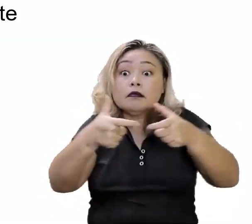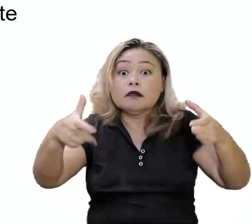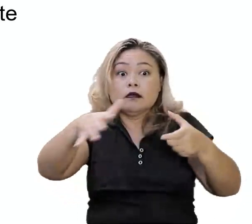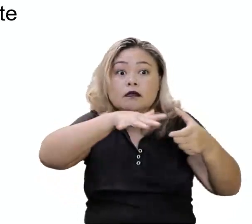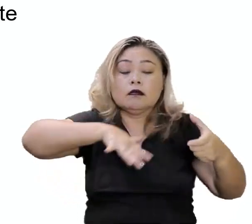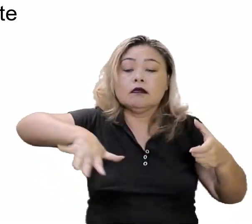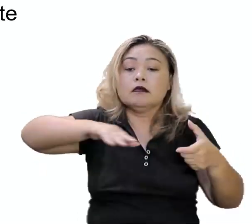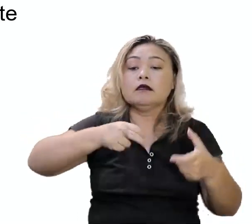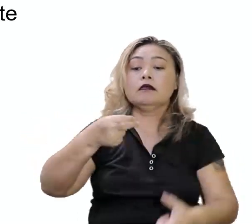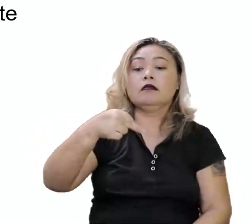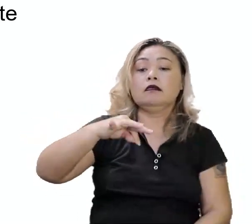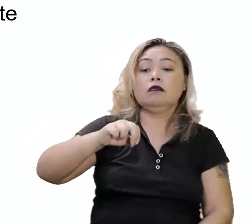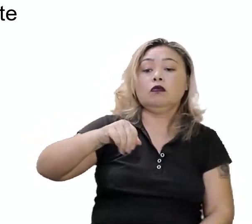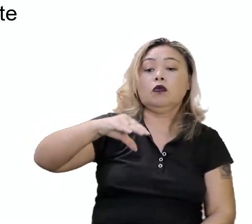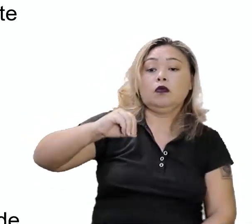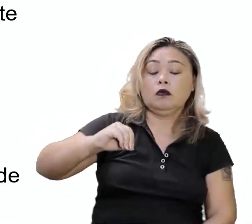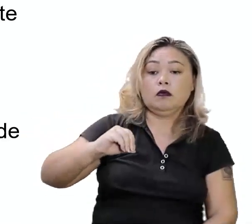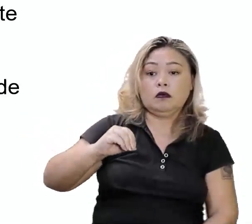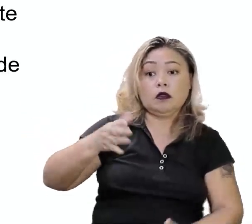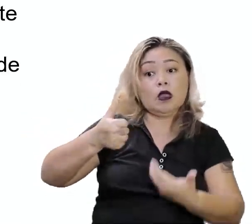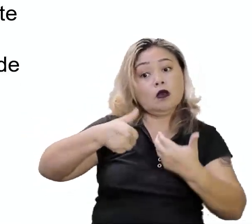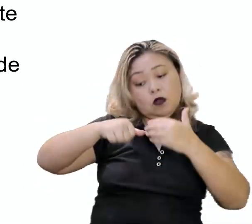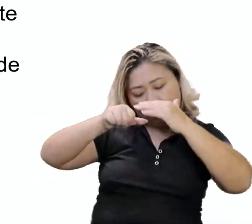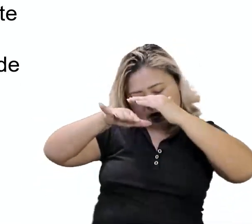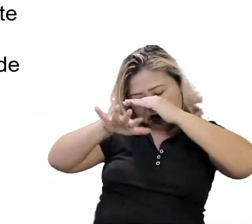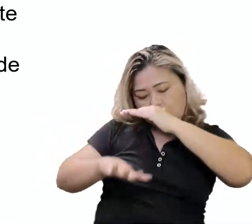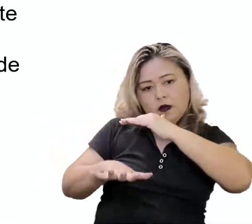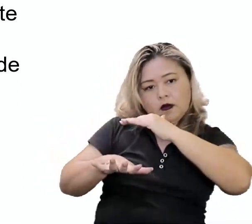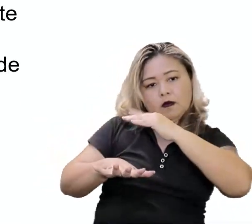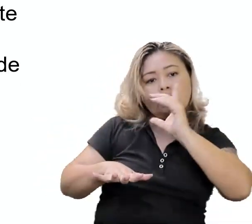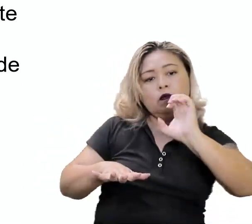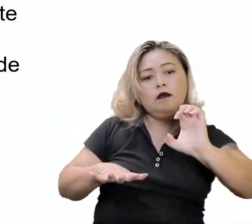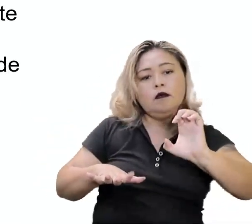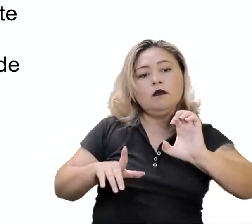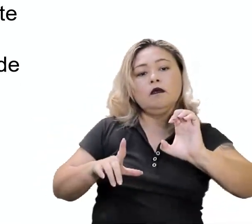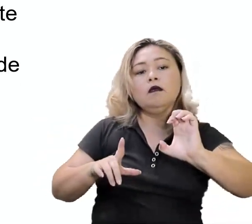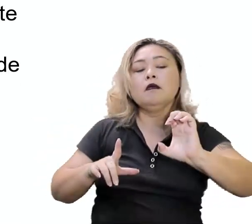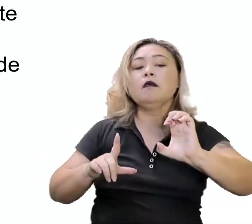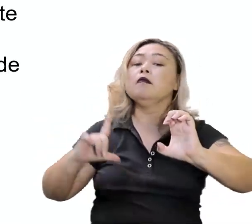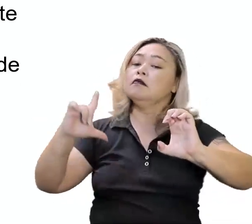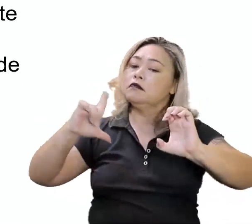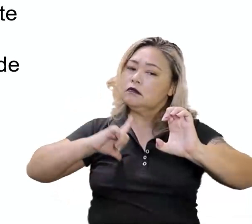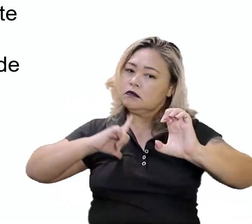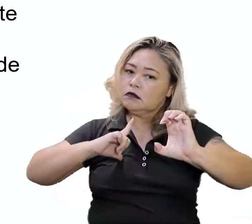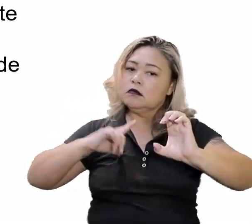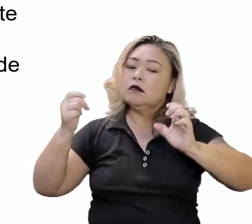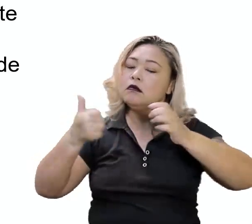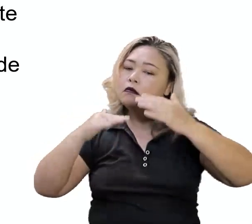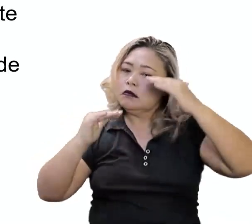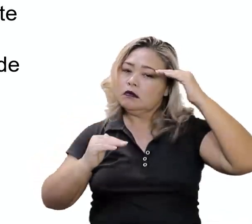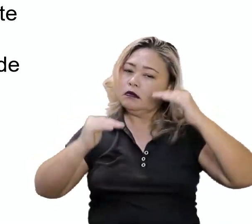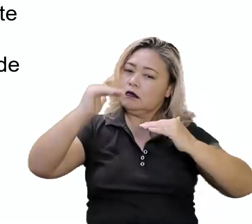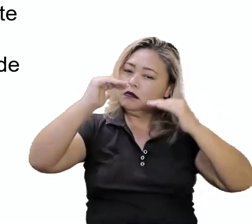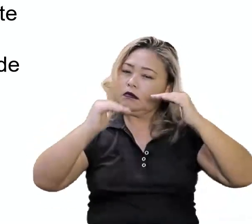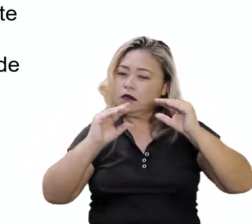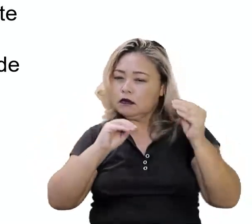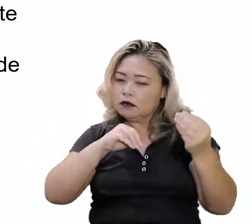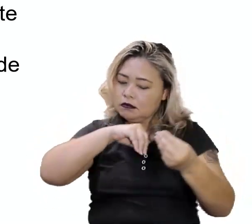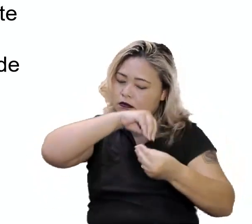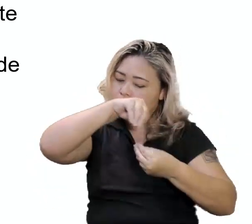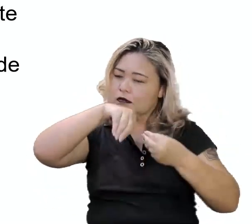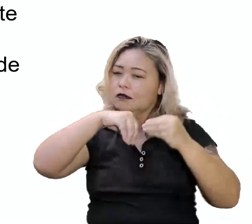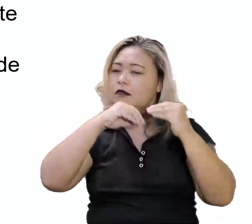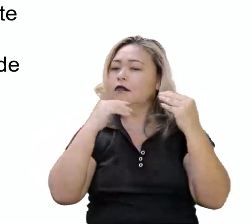são majoritariamente nectônicos. E letra E. Possui enorme estabilidade